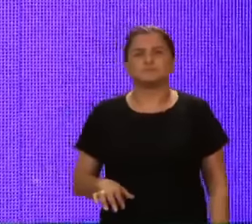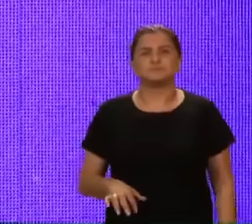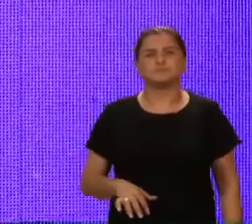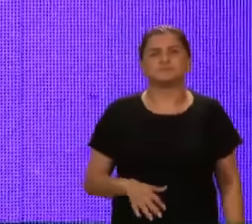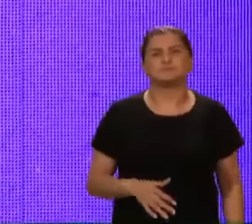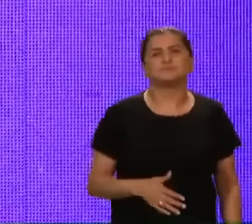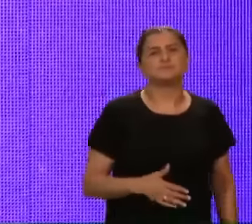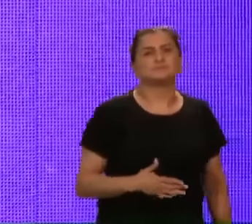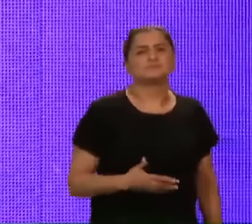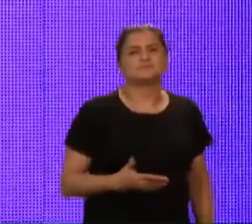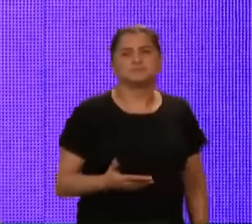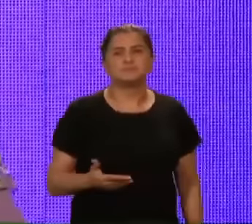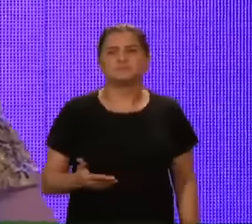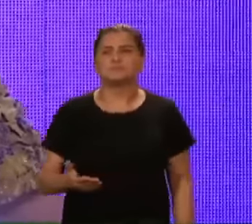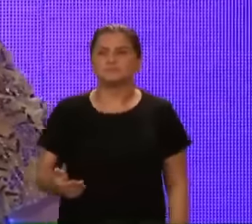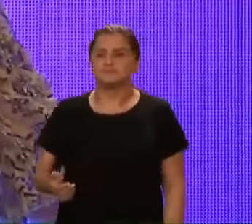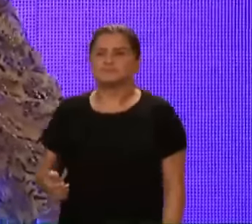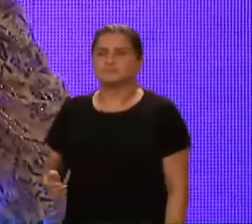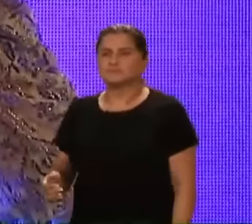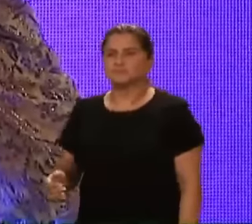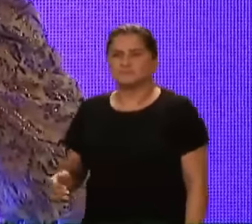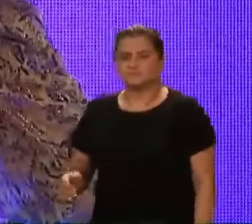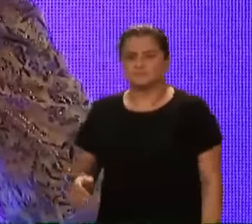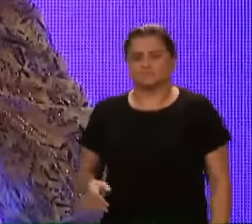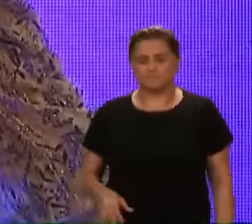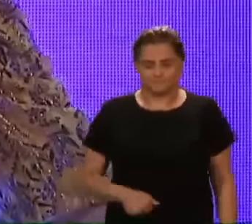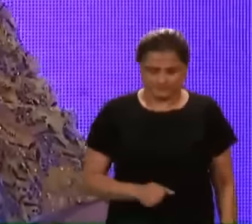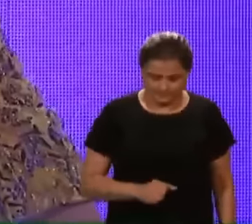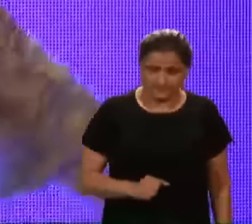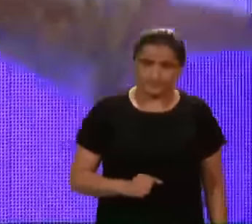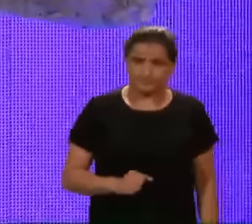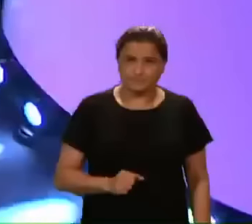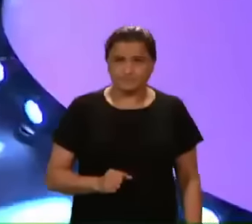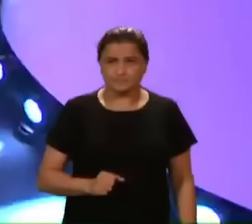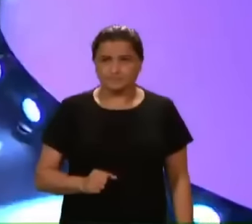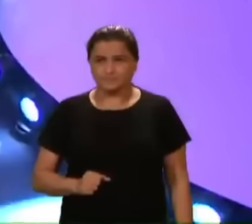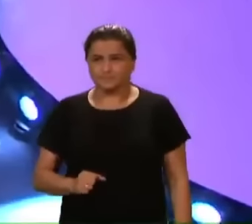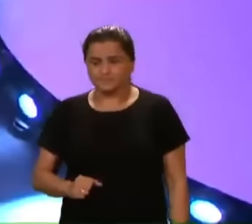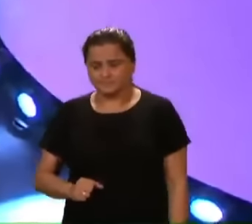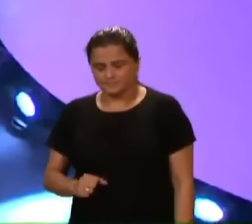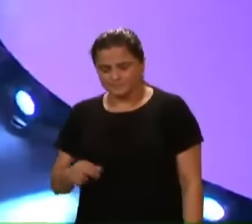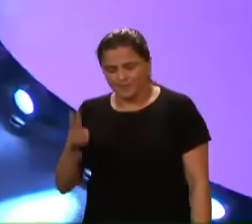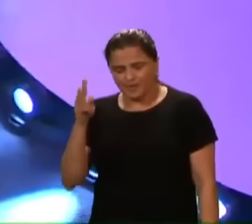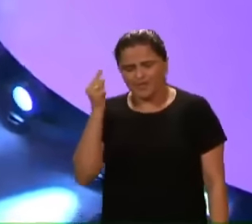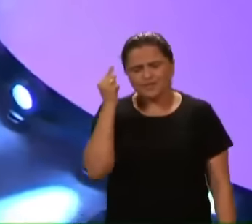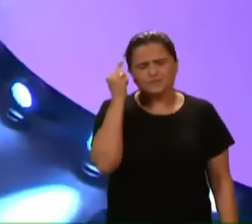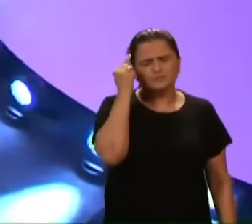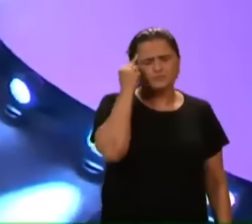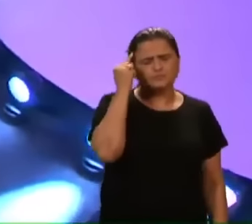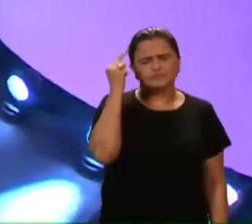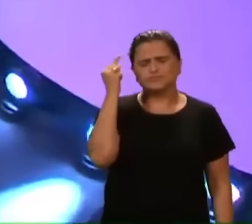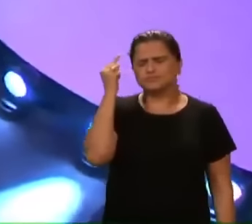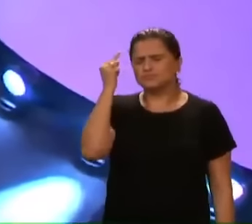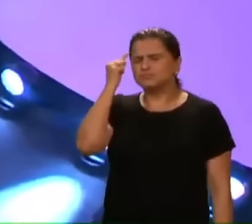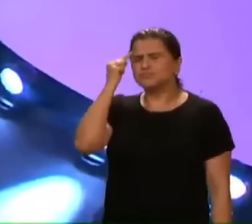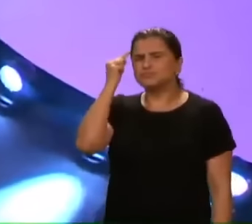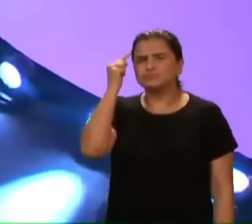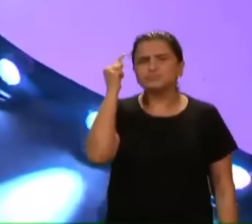Feche os teus olhos neste lugar e eleve o pensamento